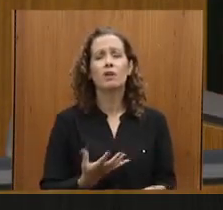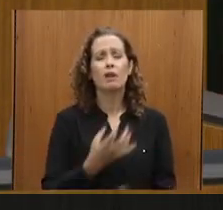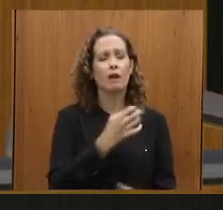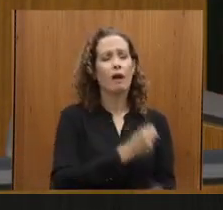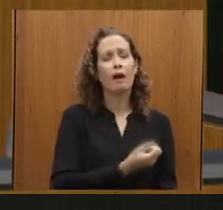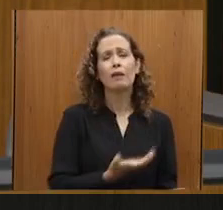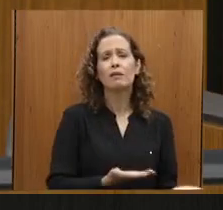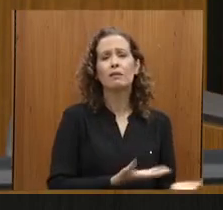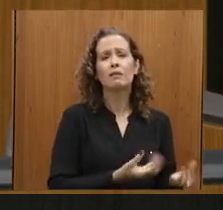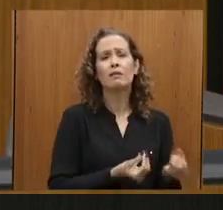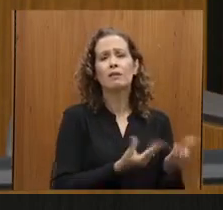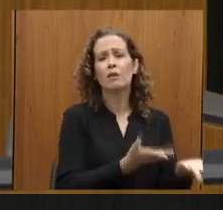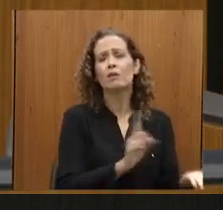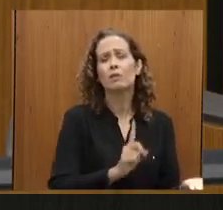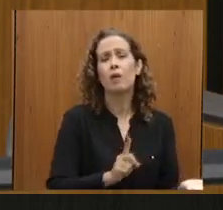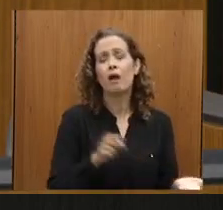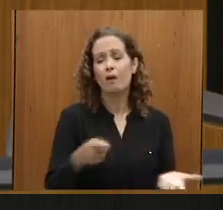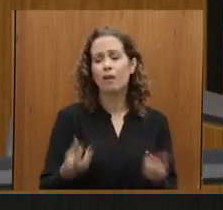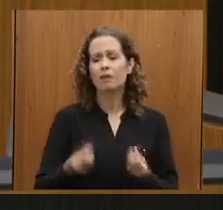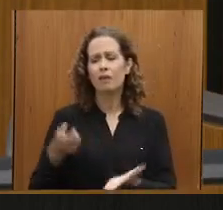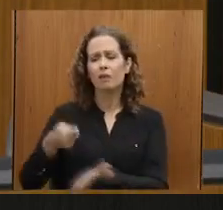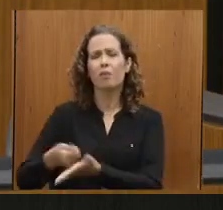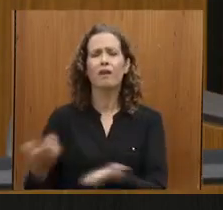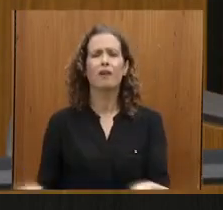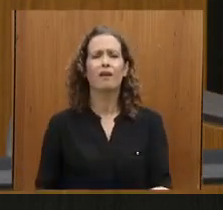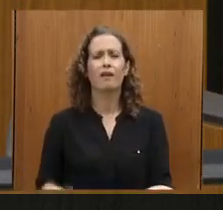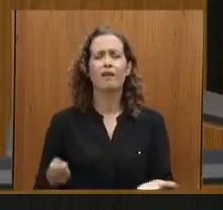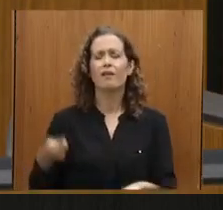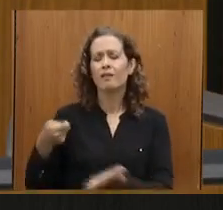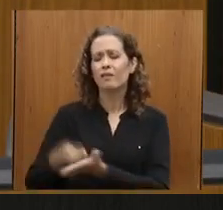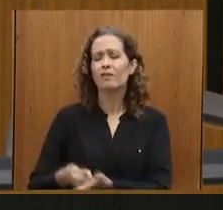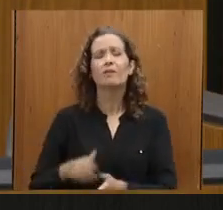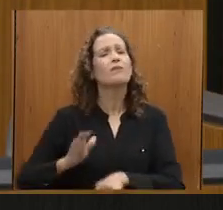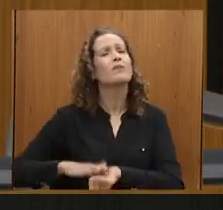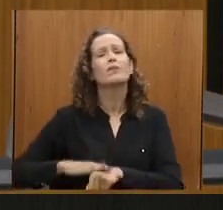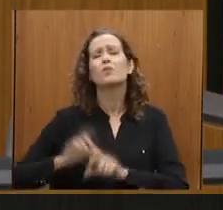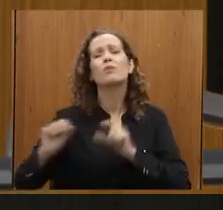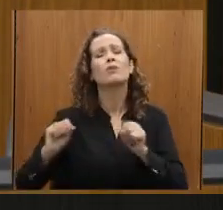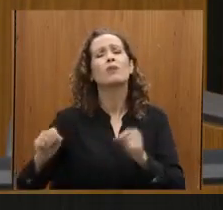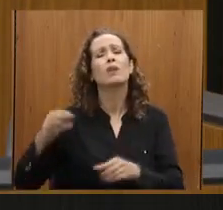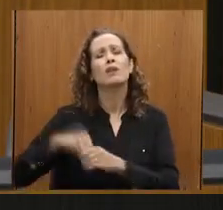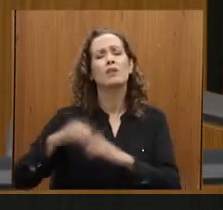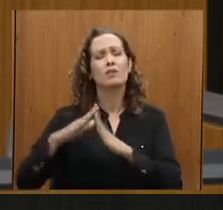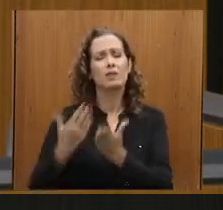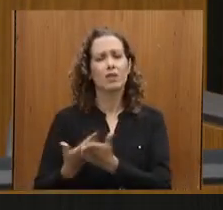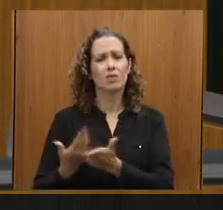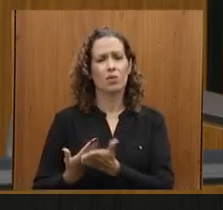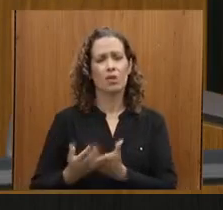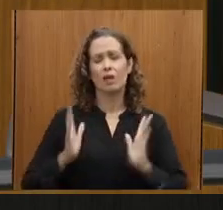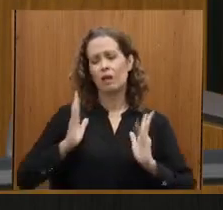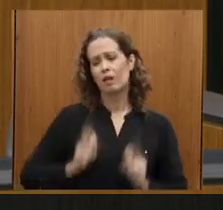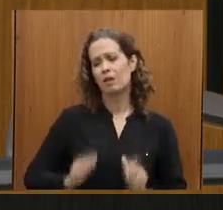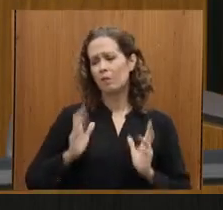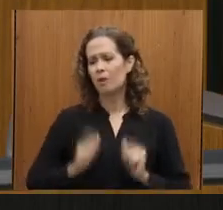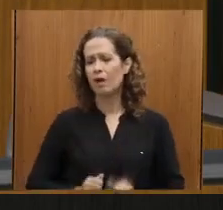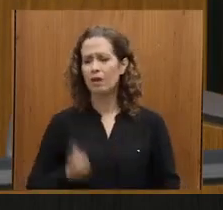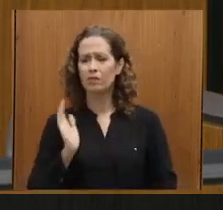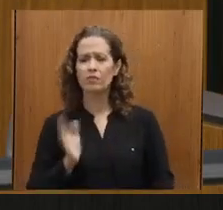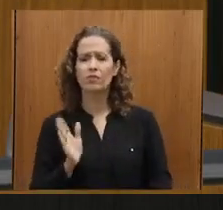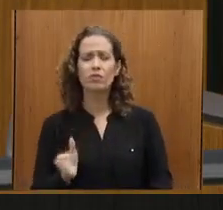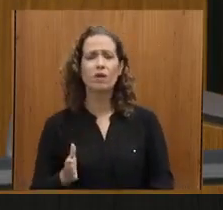em 2021 elas têm que repor? Elas vão repor fazendo o quê na escola? Limpando o que elas já limparam nas seis horas